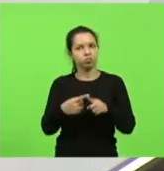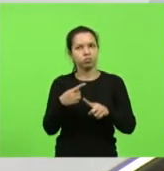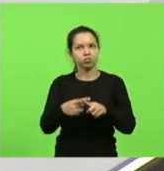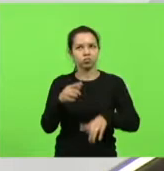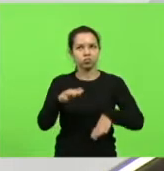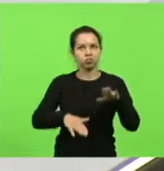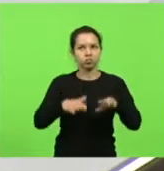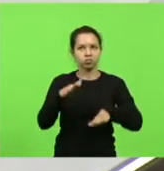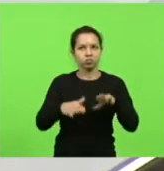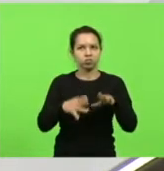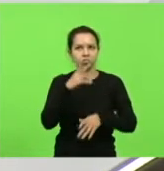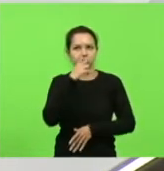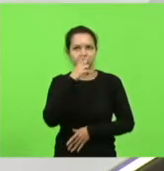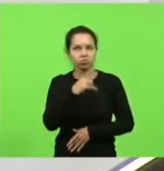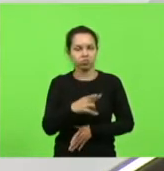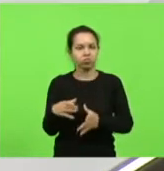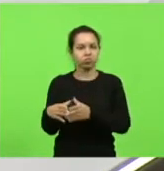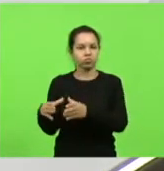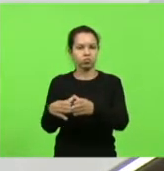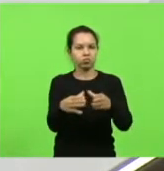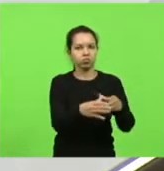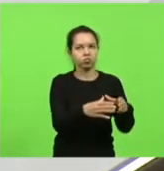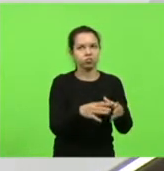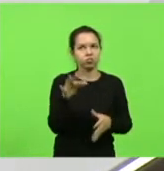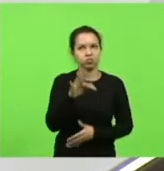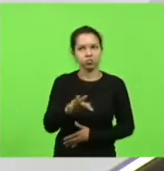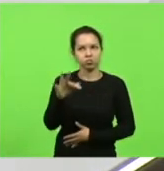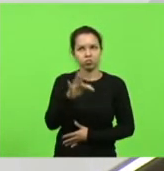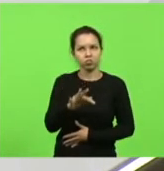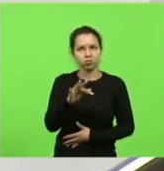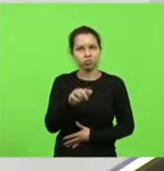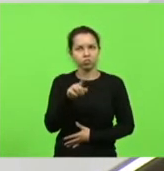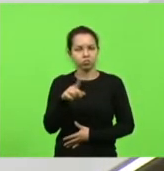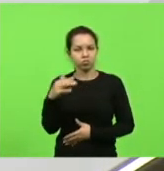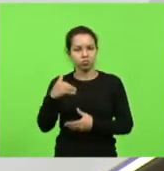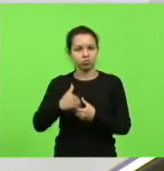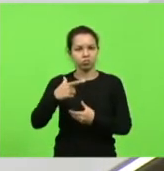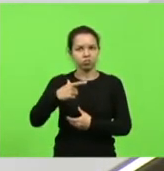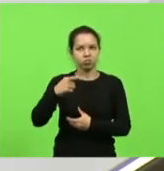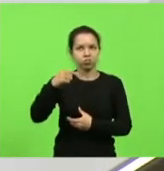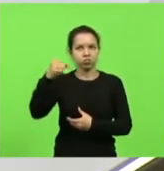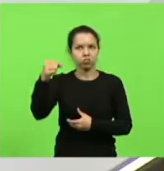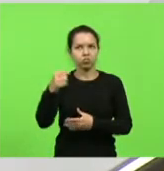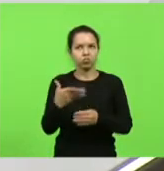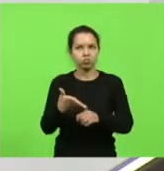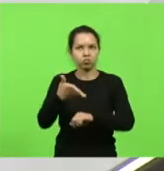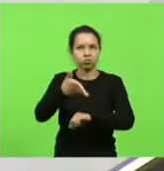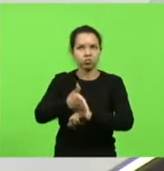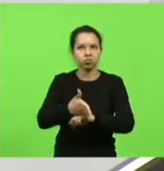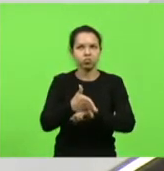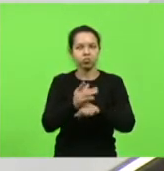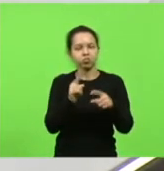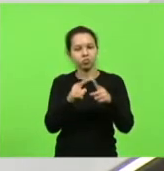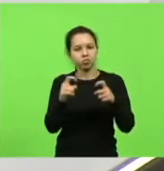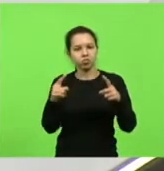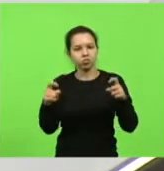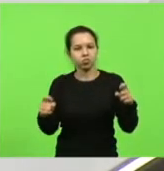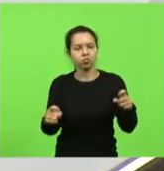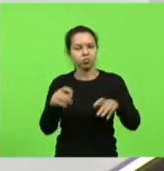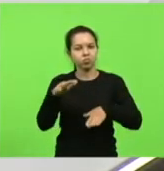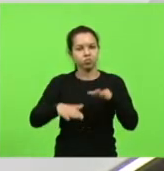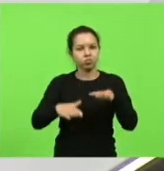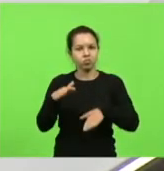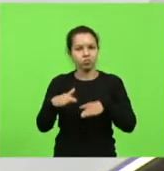as bancadas federais, elas quando se elegem, quando vão à Brasília, muitas vezes começam